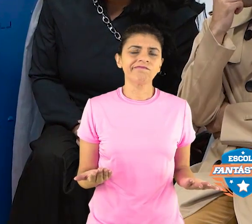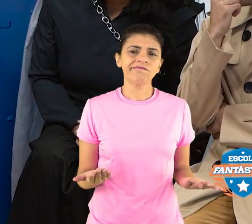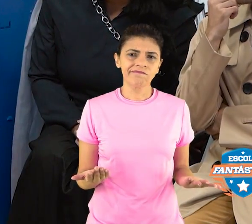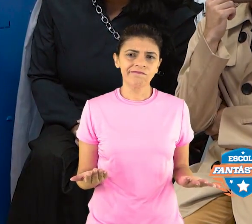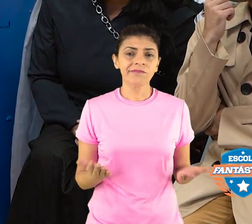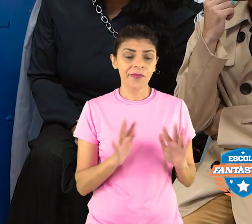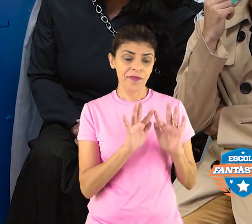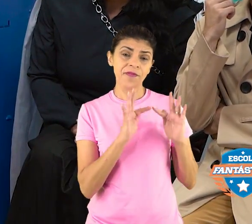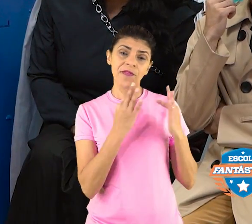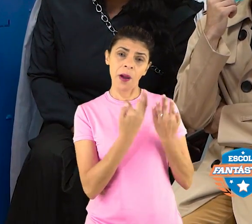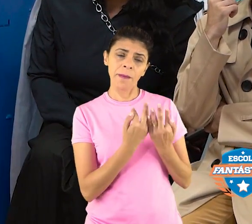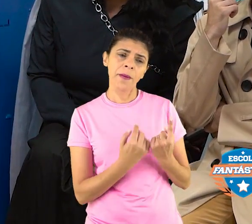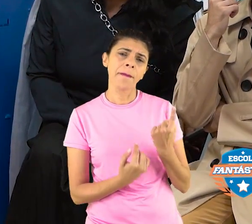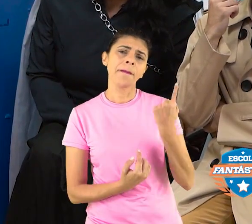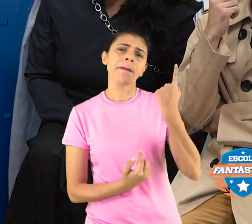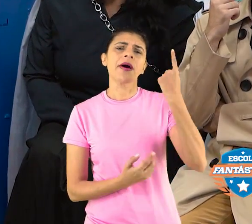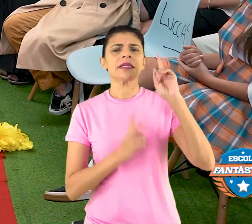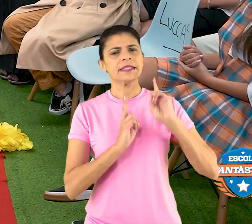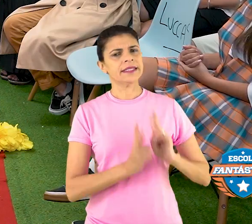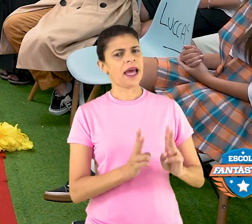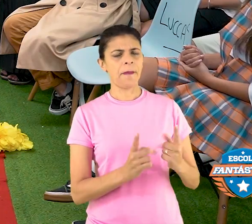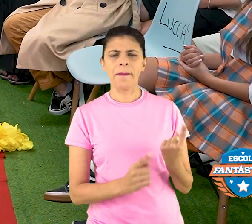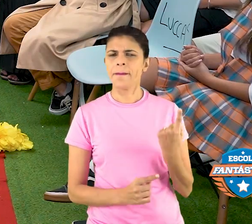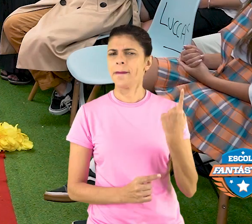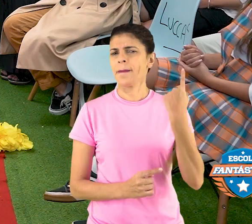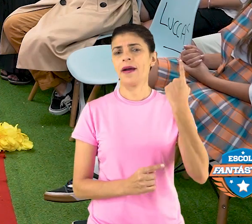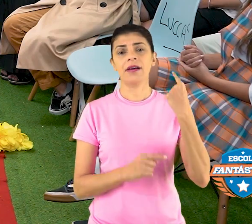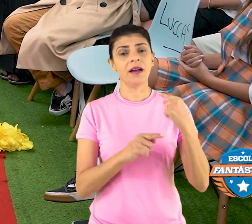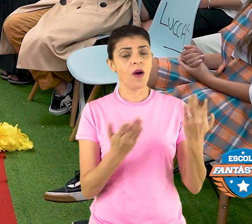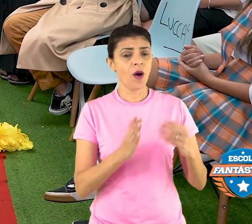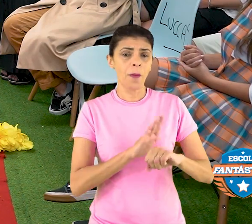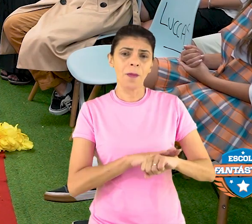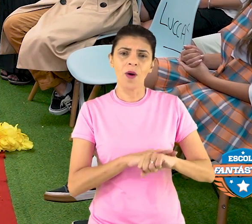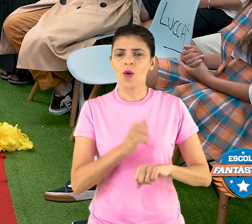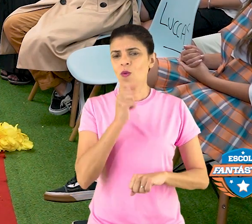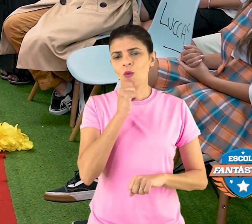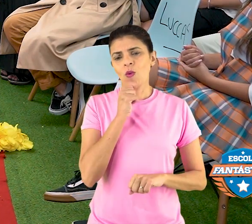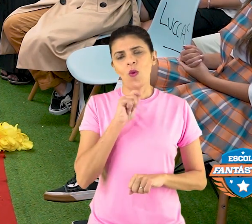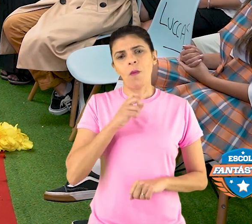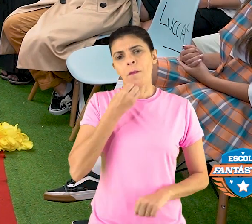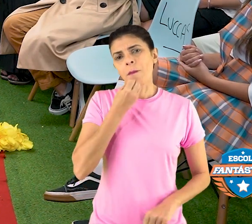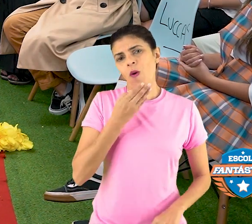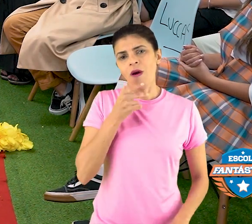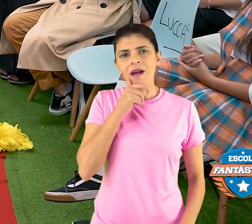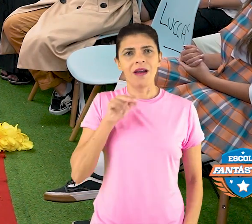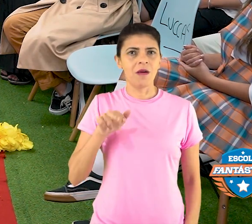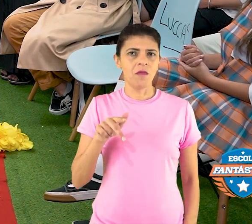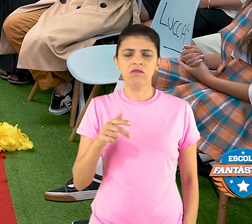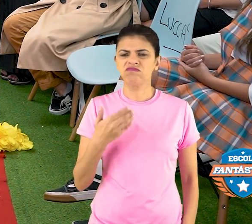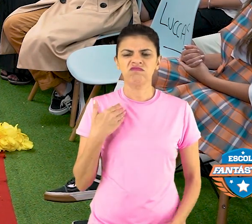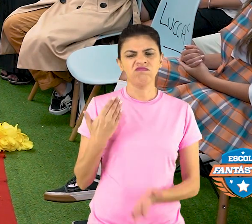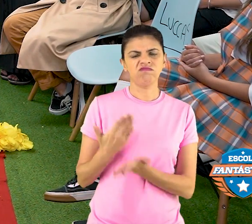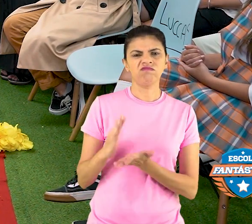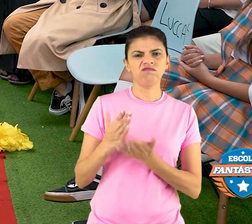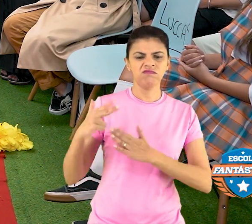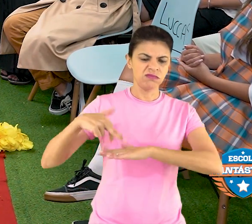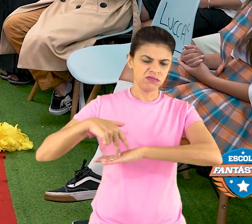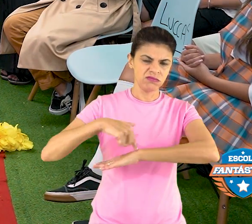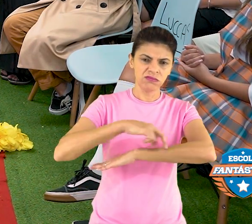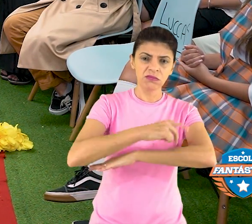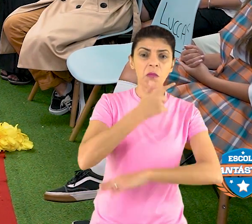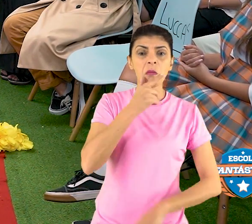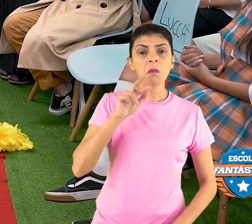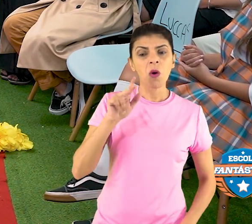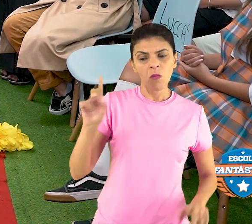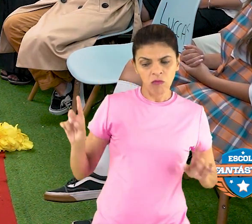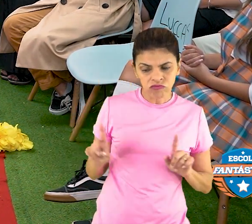Mas família vem em primeiro lugar sempre. E nesse momento eu não tô sendo uma boa irmã. E eu não me importo com esse desfile se o meu